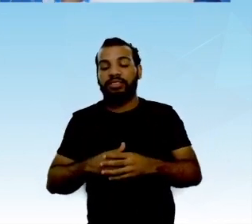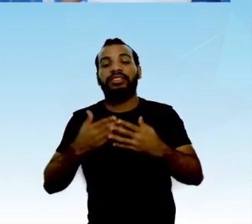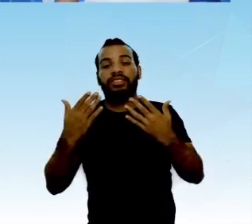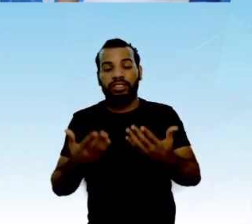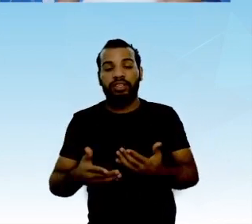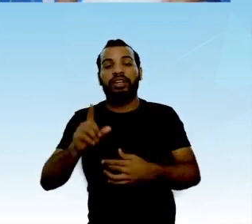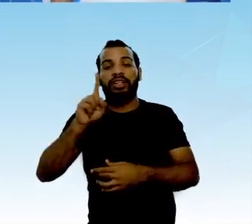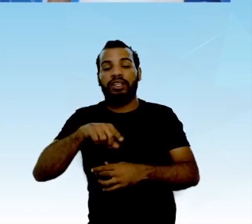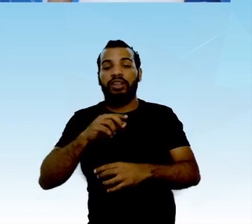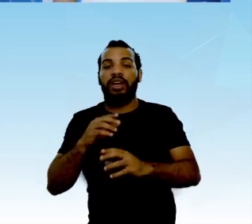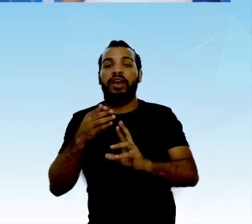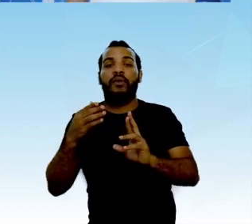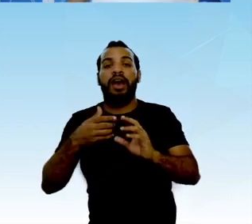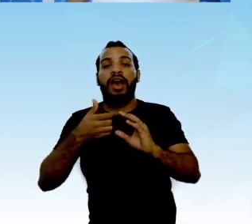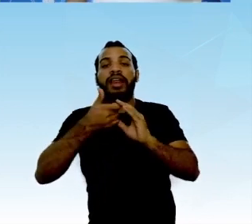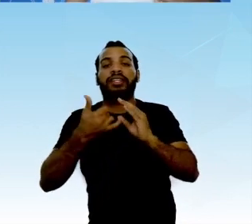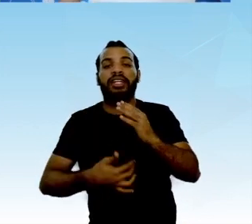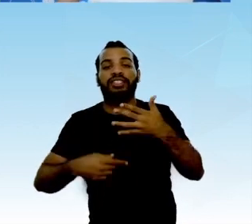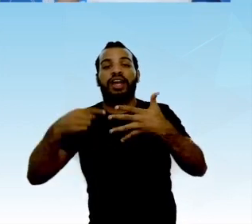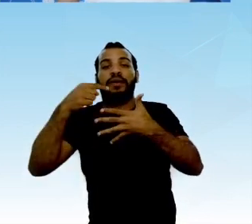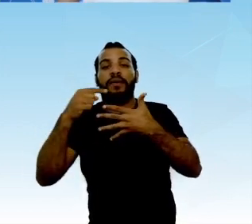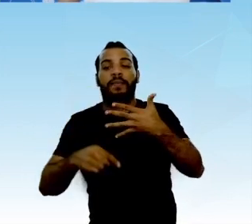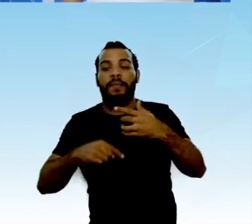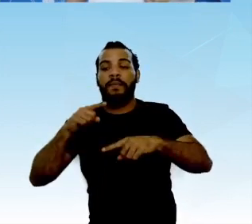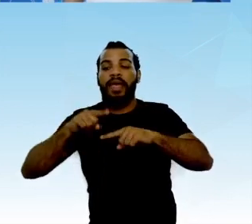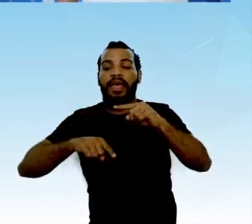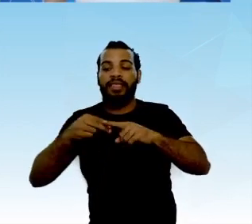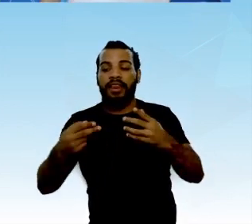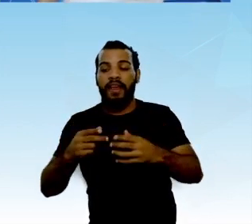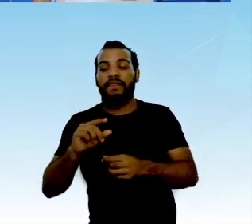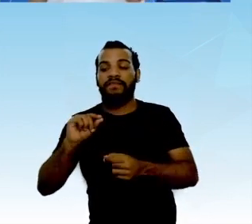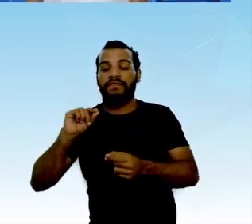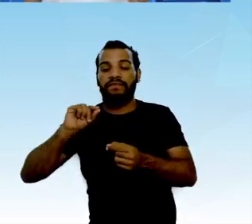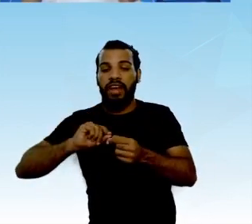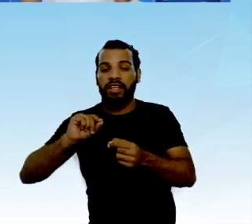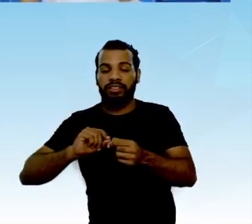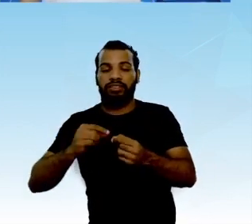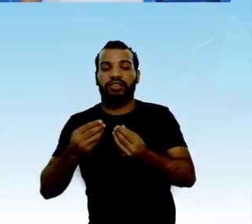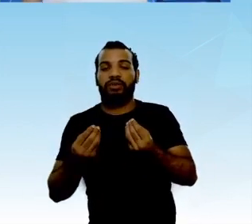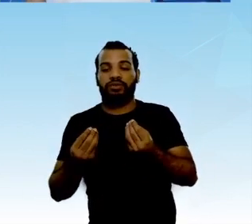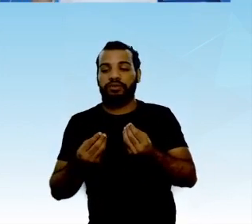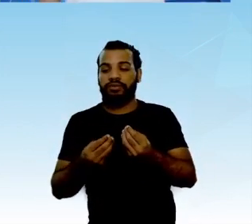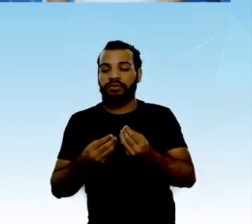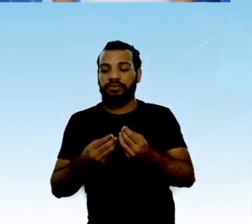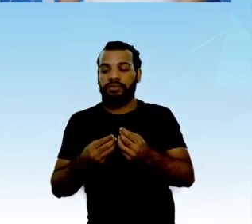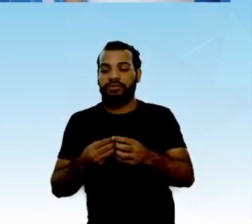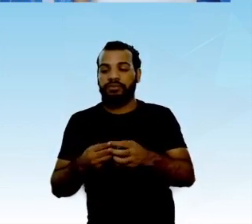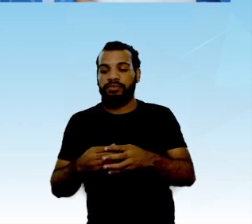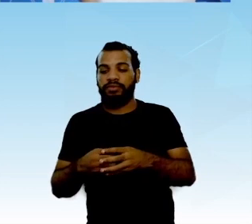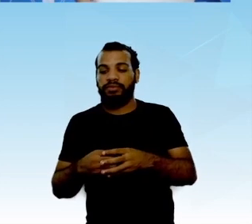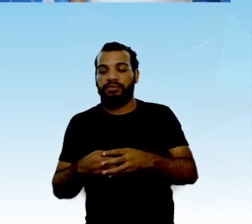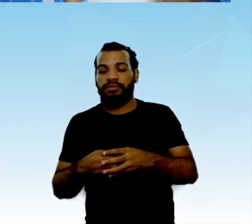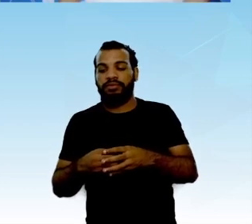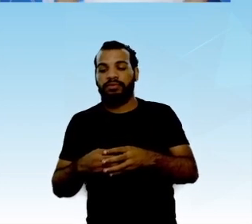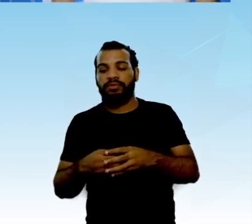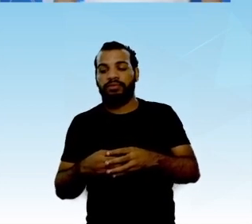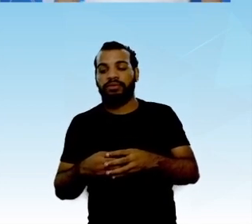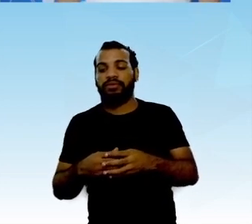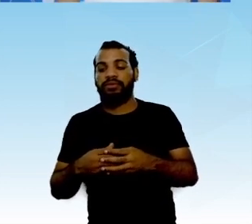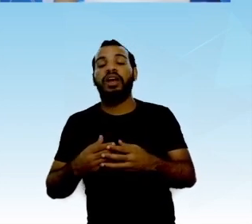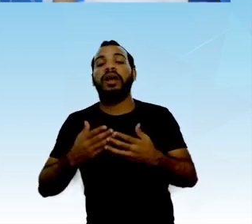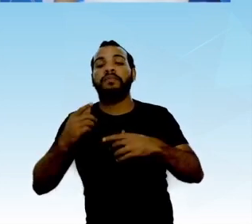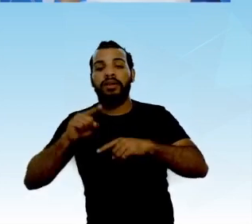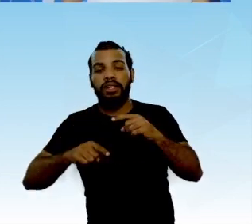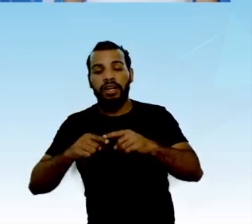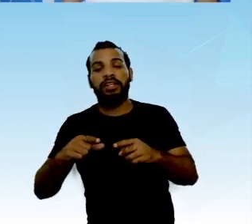uma característica do material que é feito a substância. Cada material tem o seu próprio